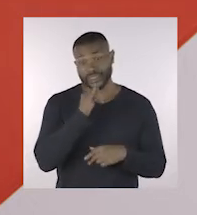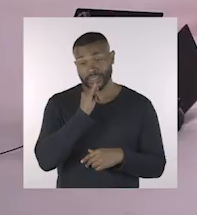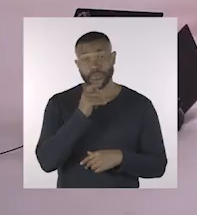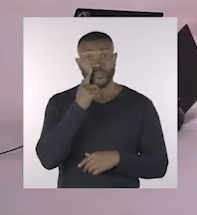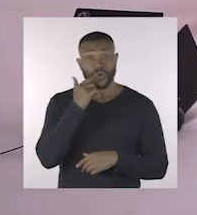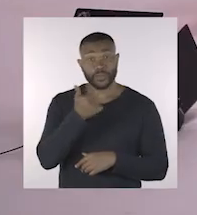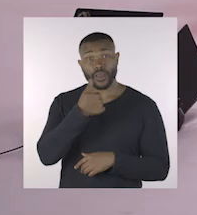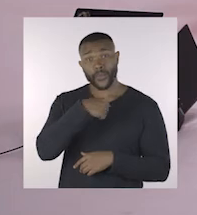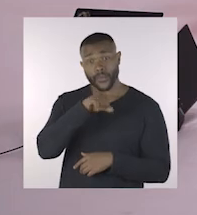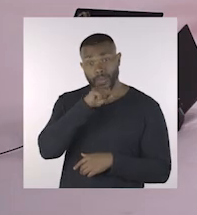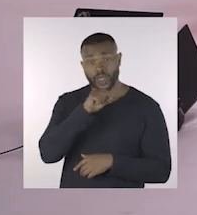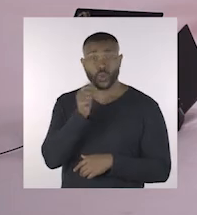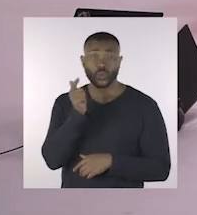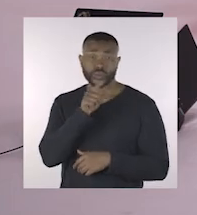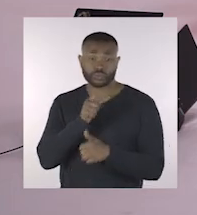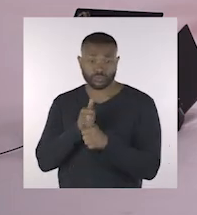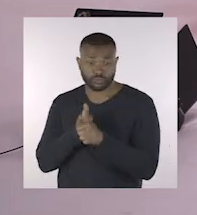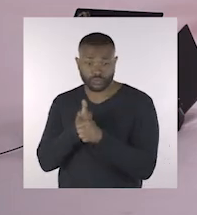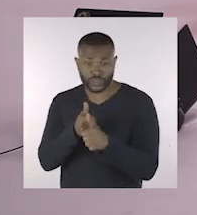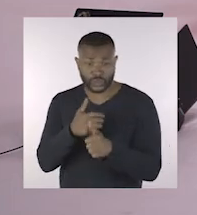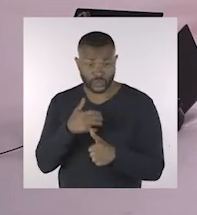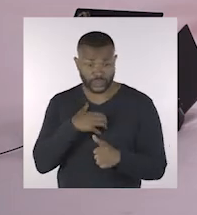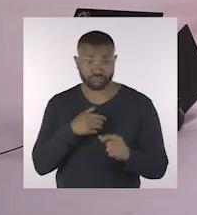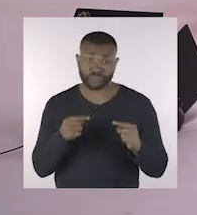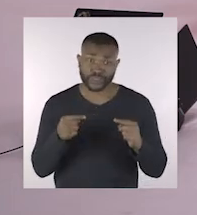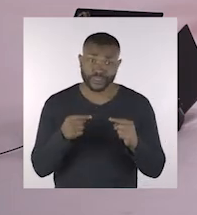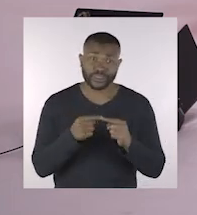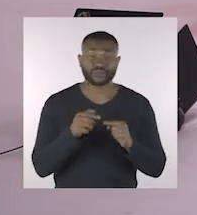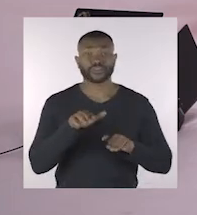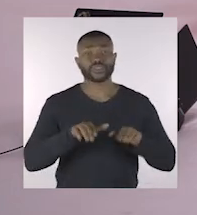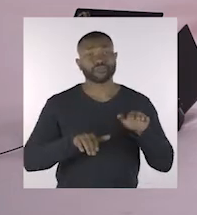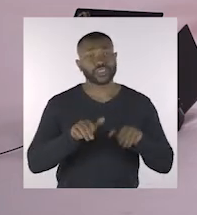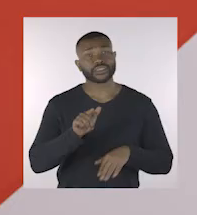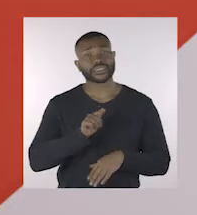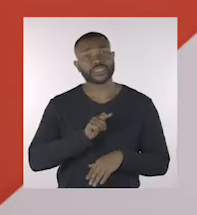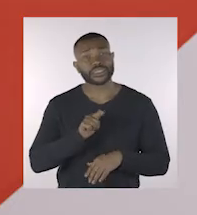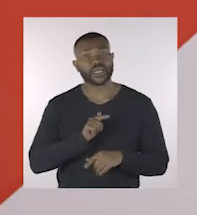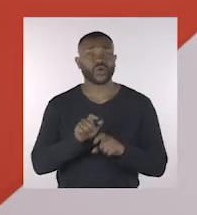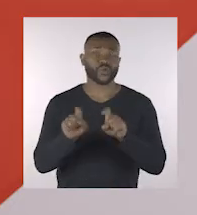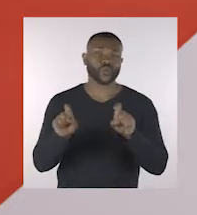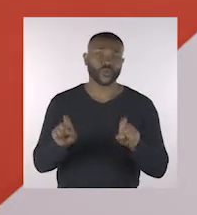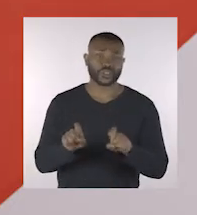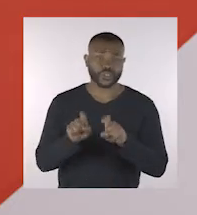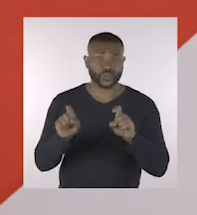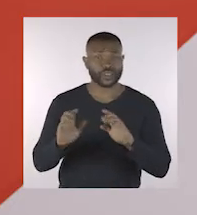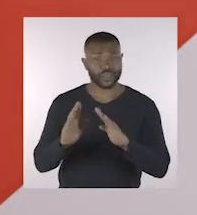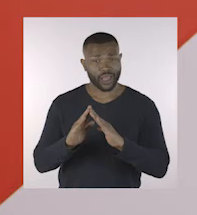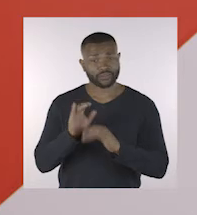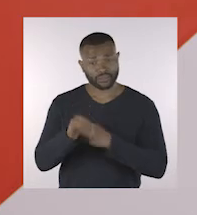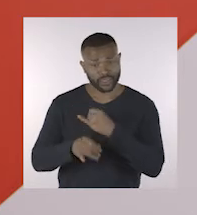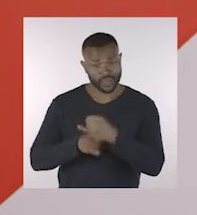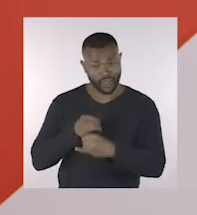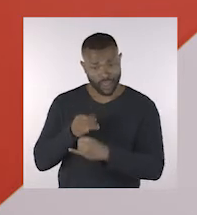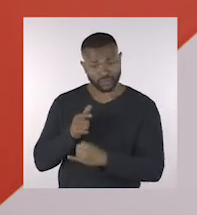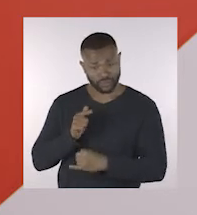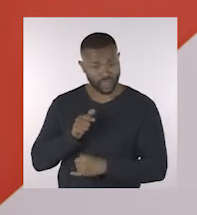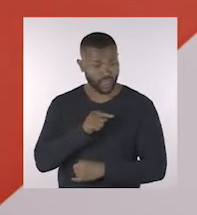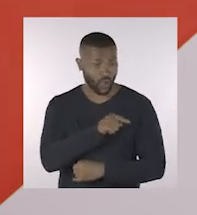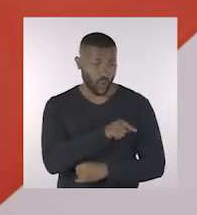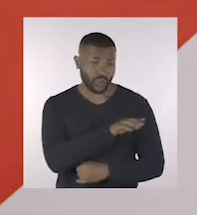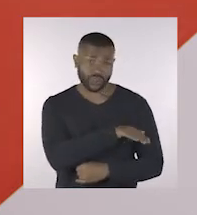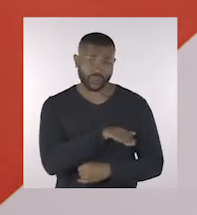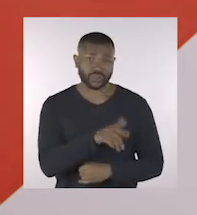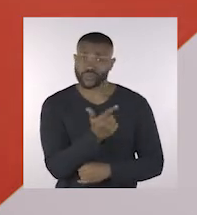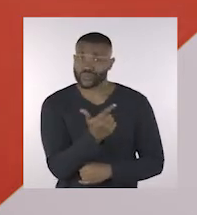até porque às vezes os pais conseguiram acompanhar de uma maneira mais adequada Oasis você tem um computador em casa tem uma internet outras